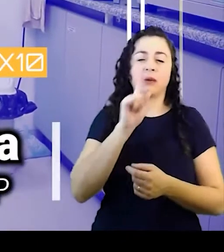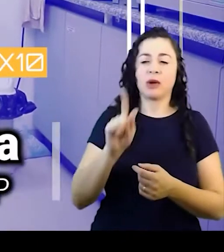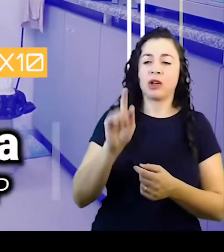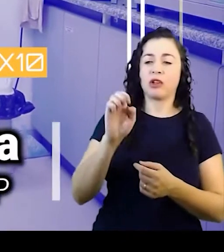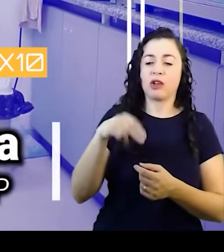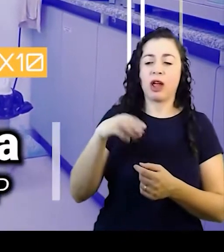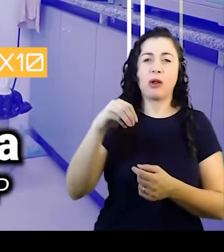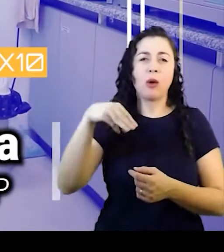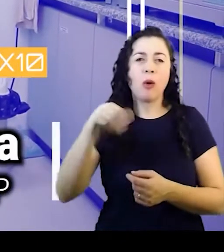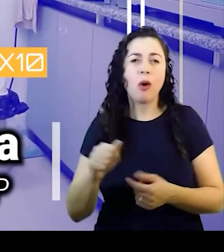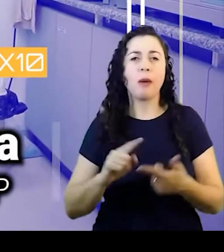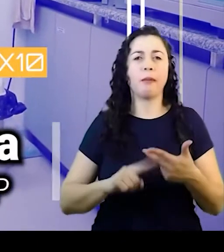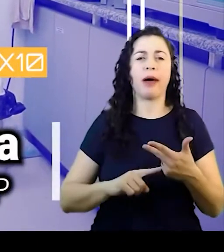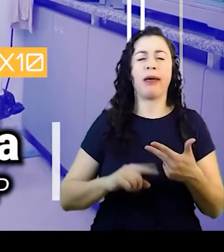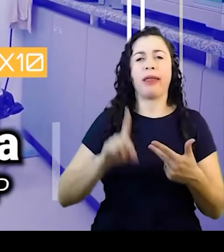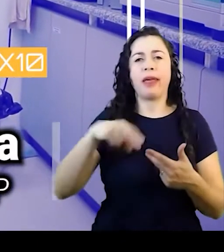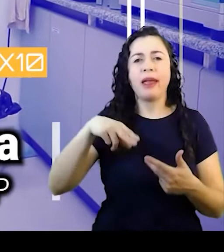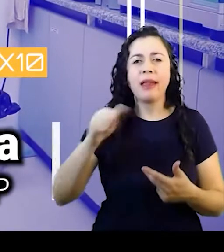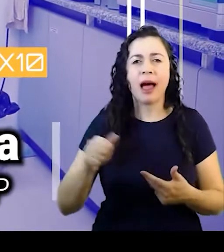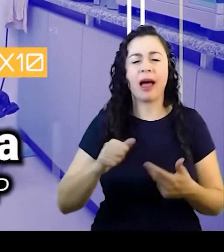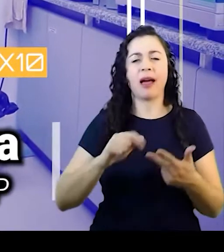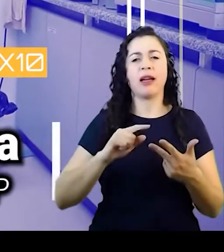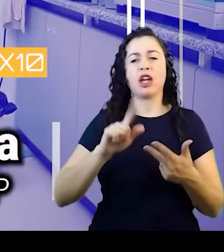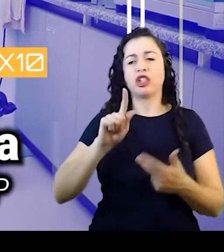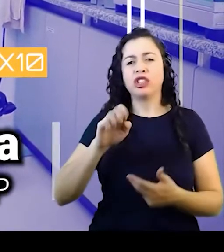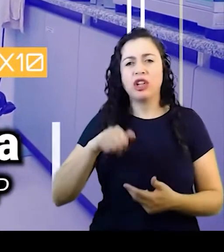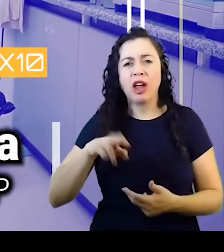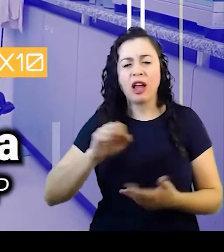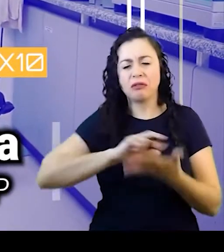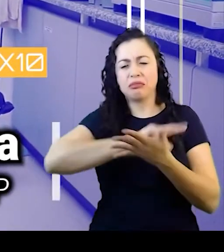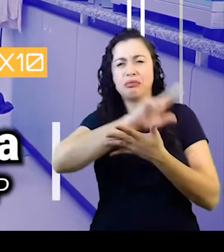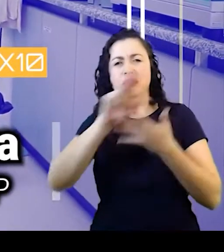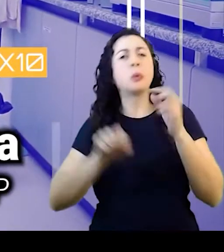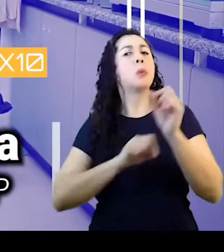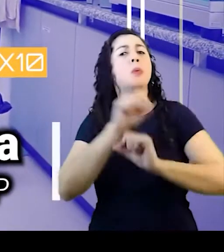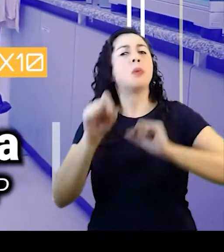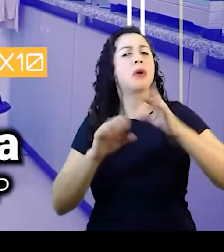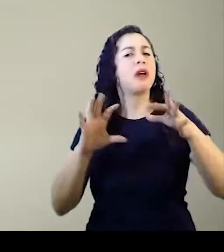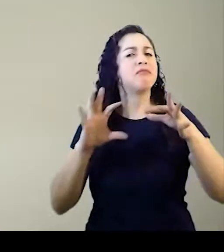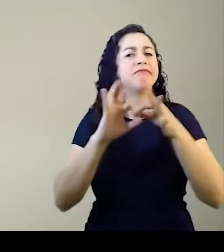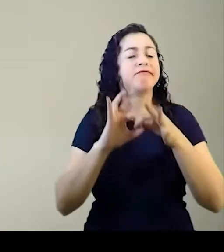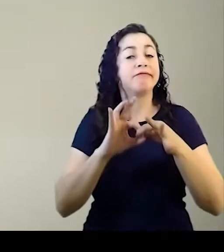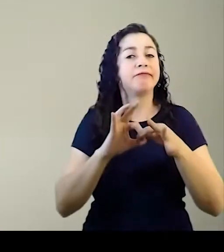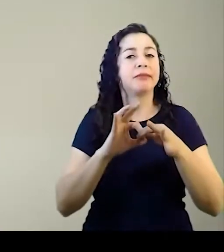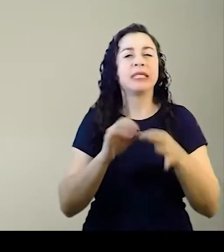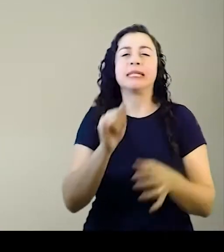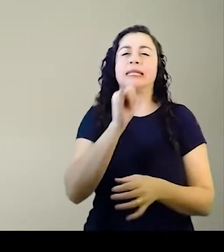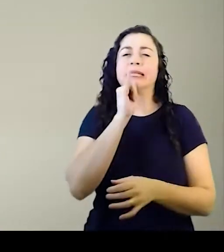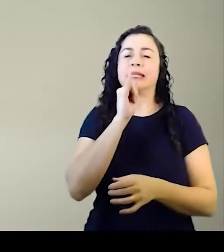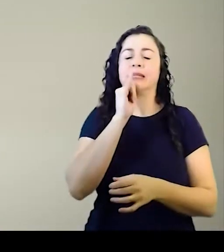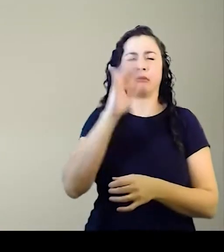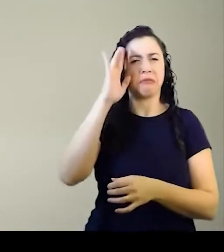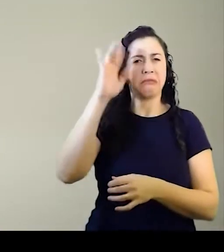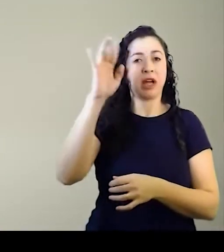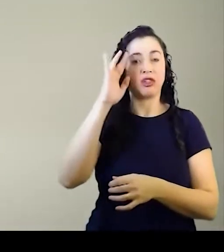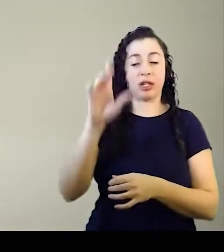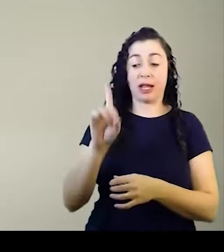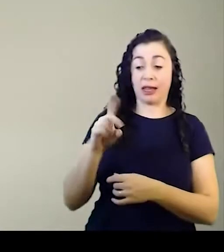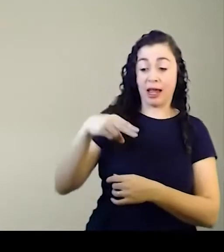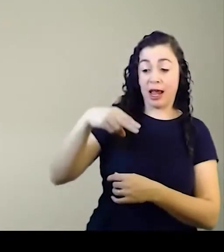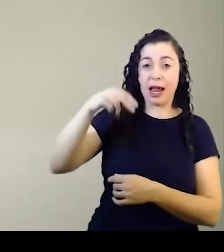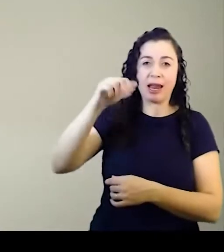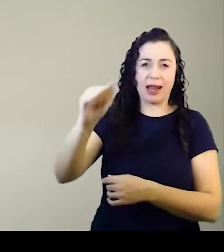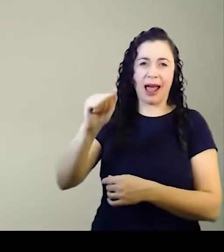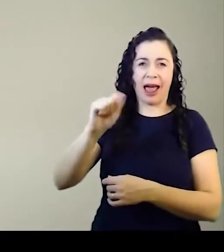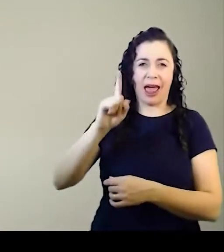né? DNA e genes, o que seria isso? Então, é como se fosse o nosso DNA, né? O que